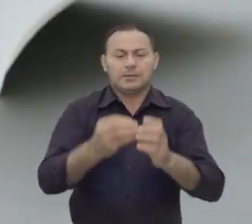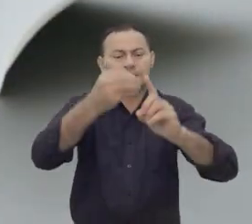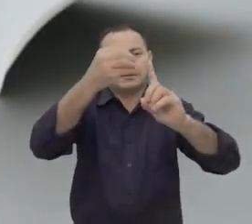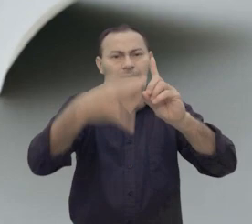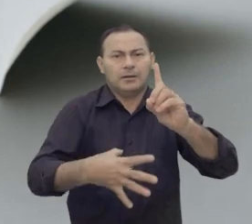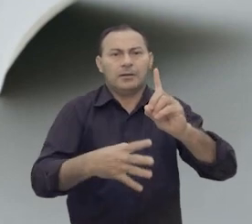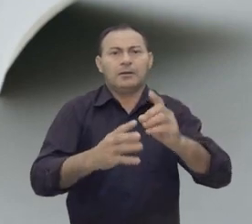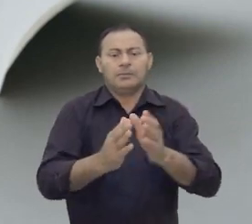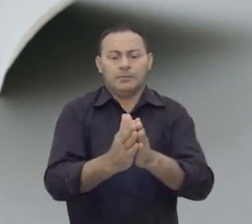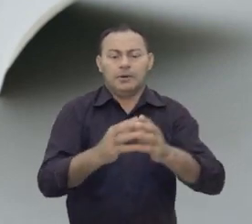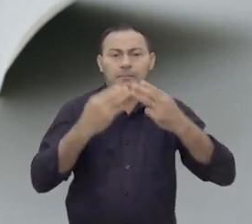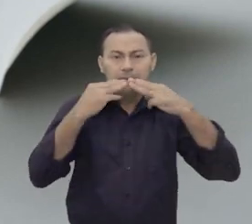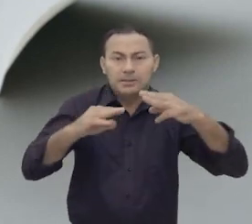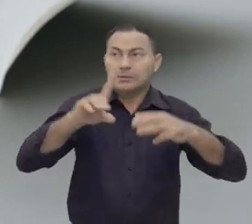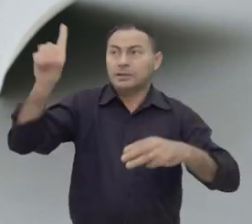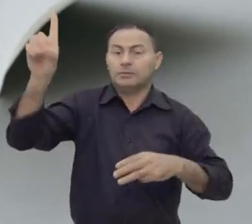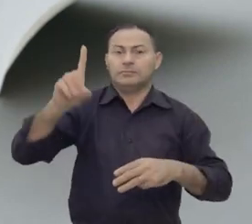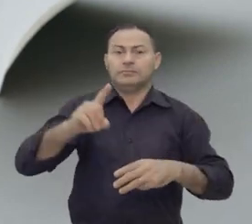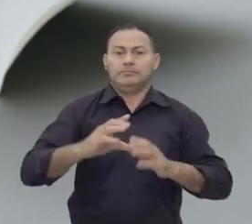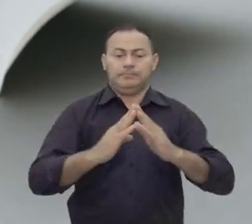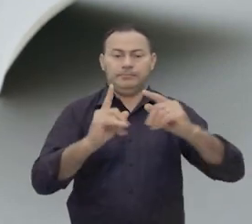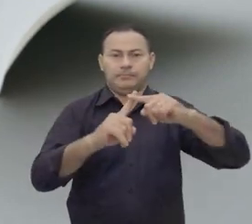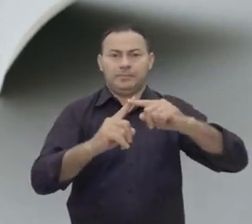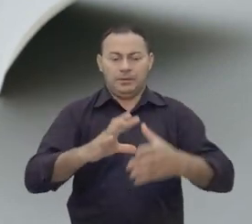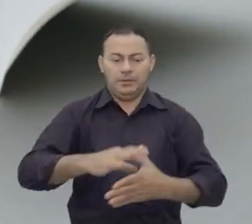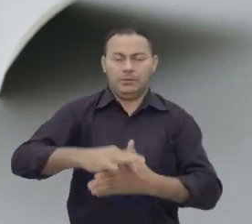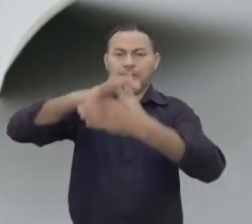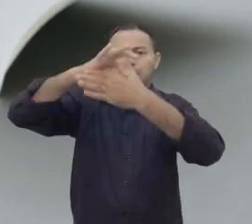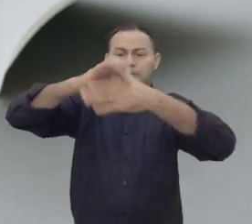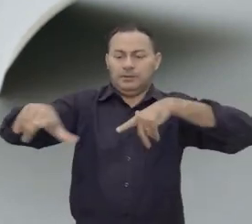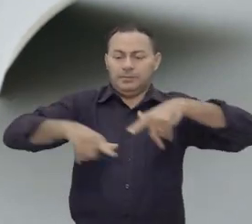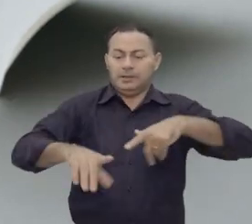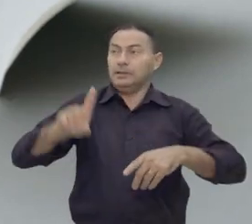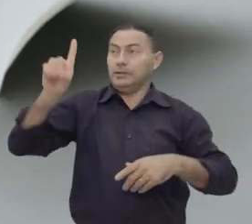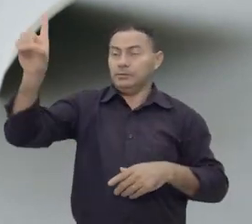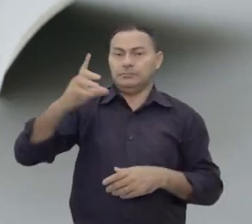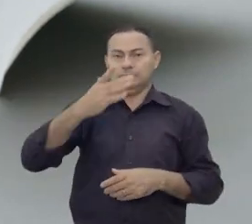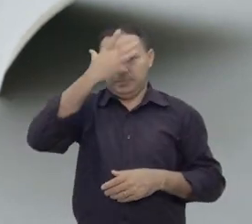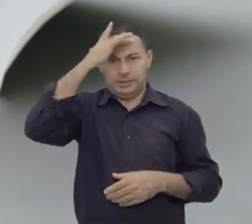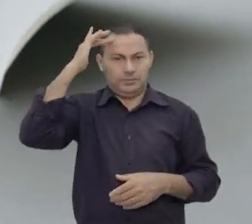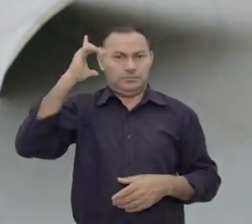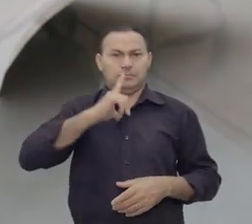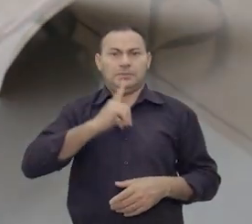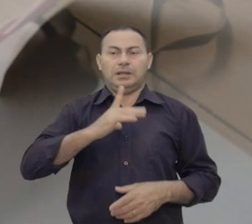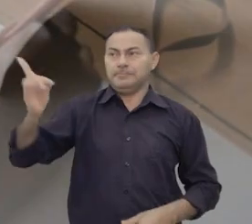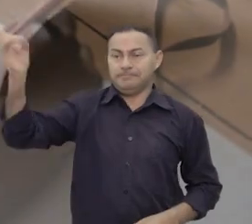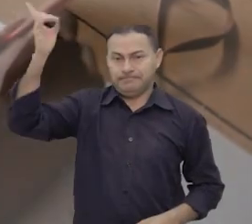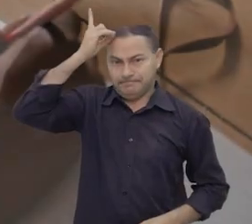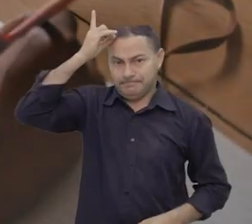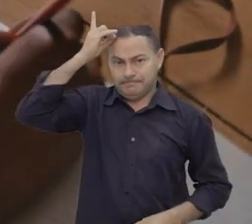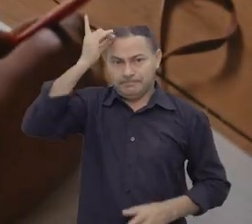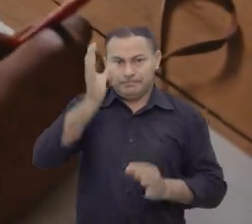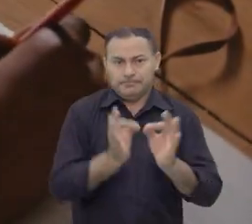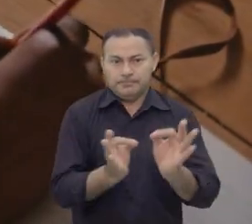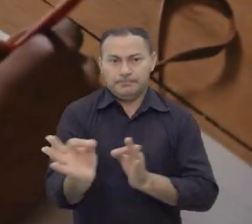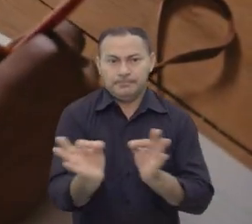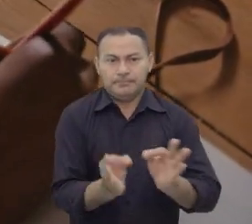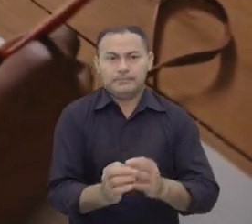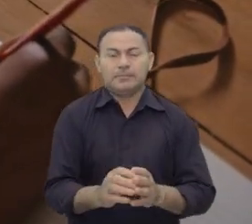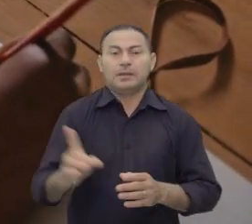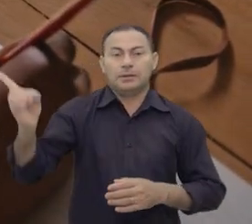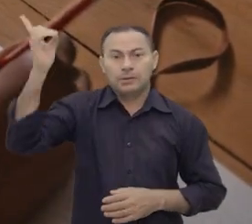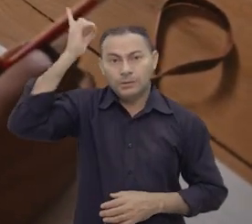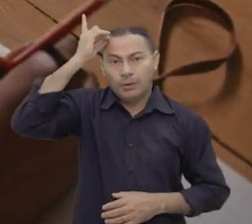definida, prescrita para a obra de Deus na igreja. O líder da obra de Deus frequentemente é um homem que tem dons relativos à